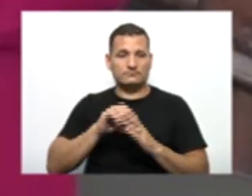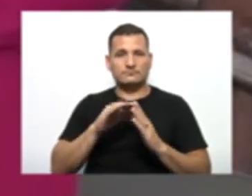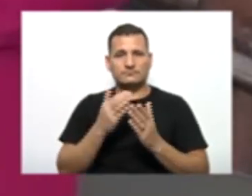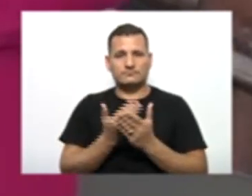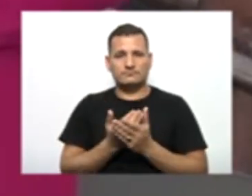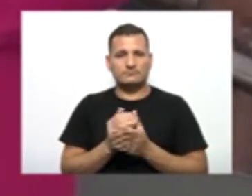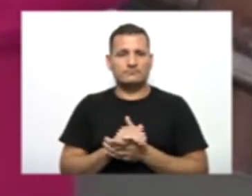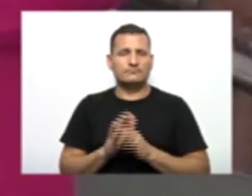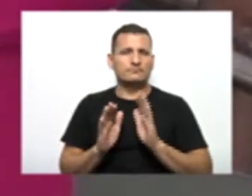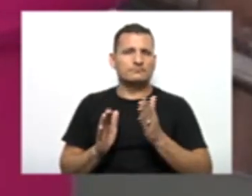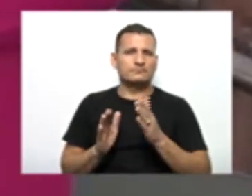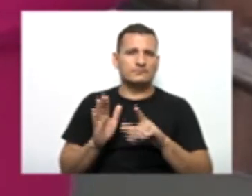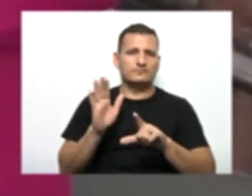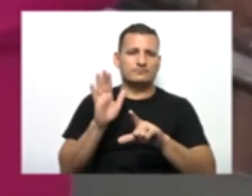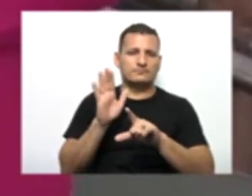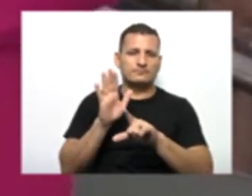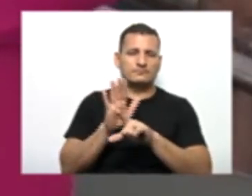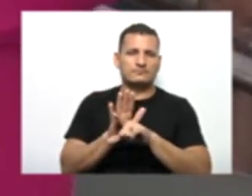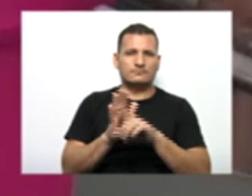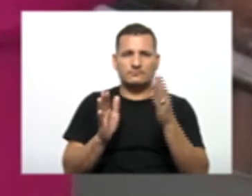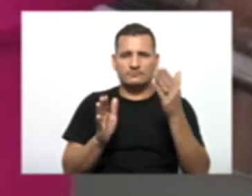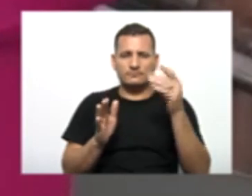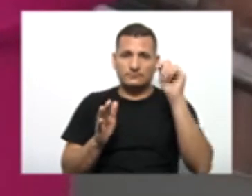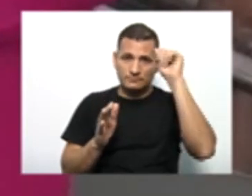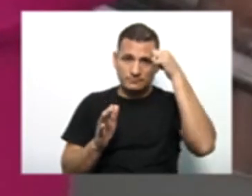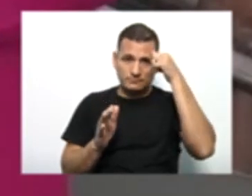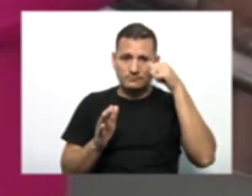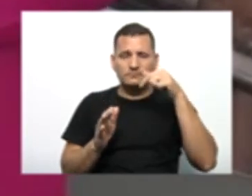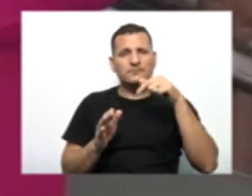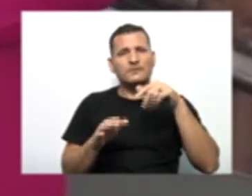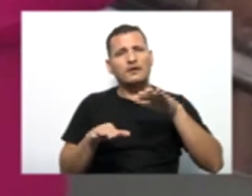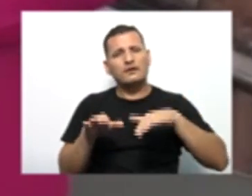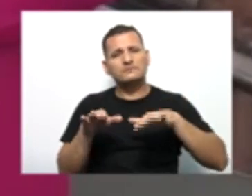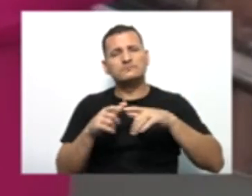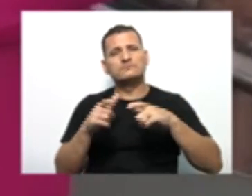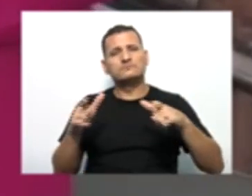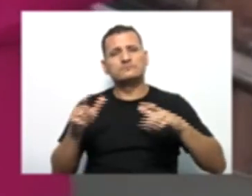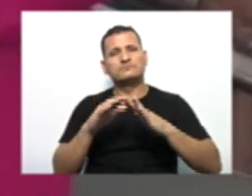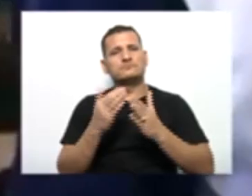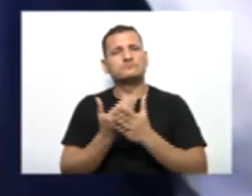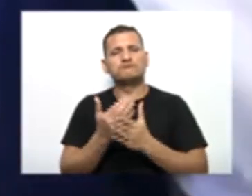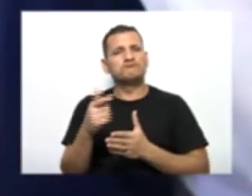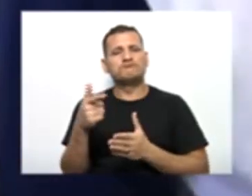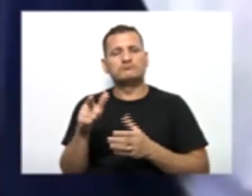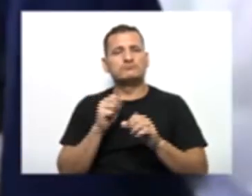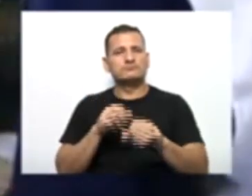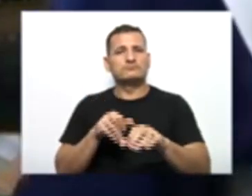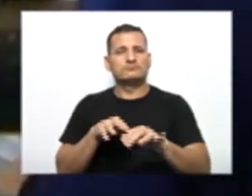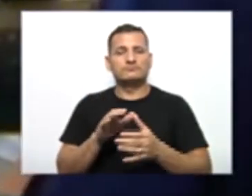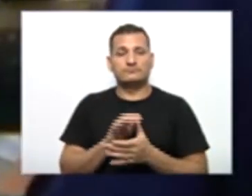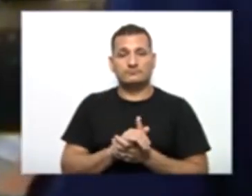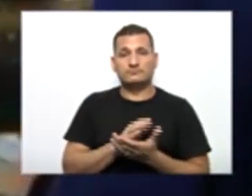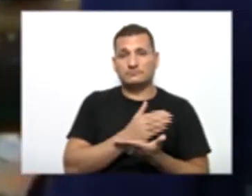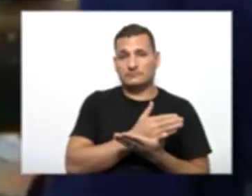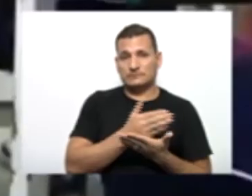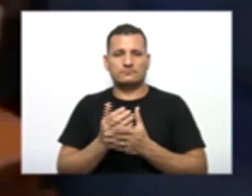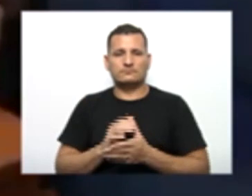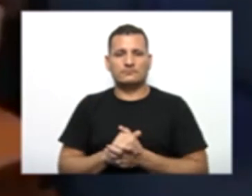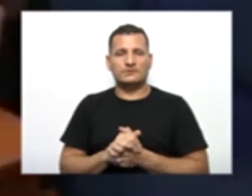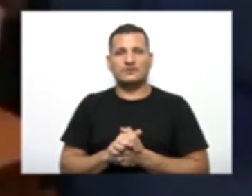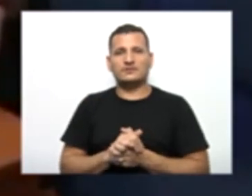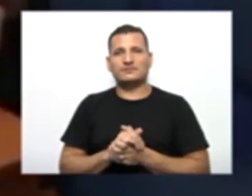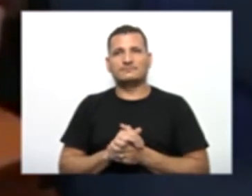Brasil e dos Estados Unidos, visa desenhar um modelo de estrutura curricular para lutar contra o racismo e